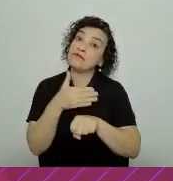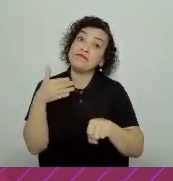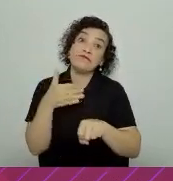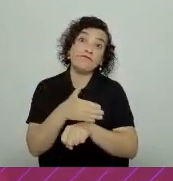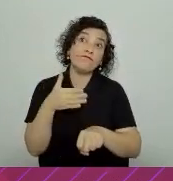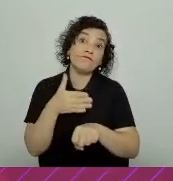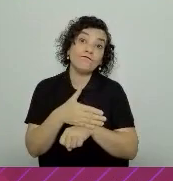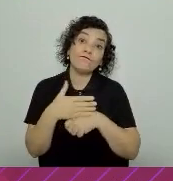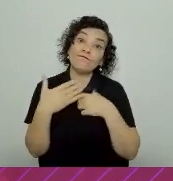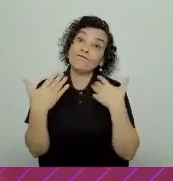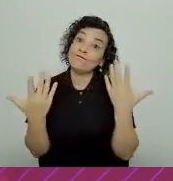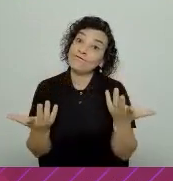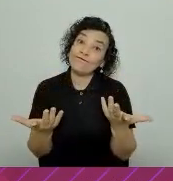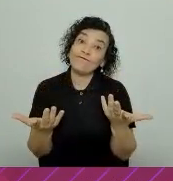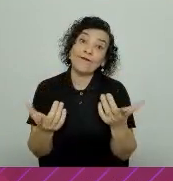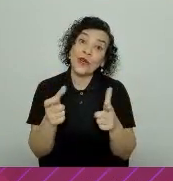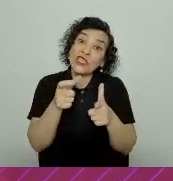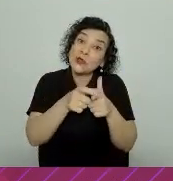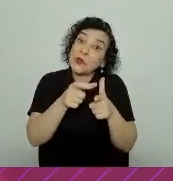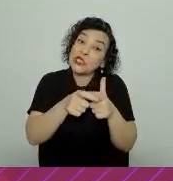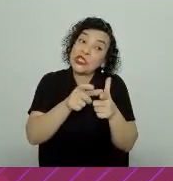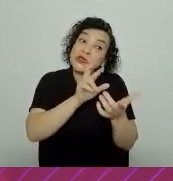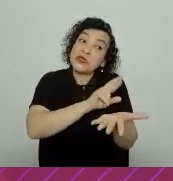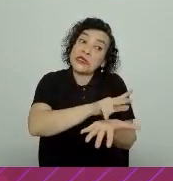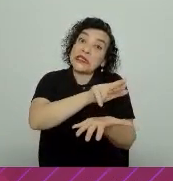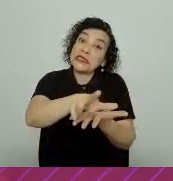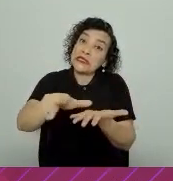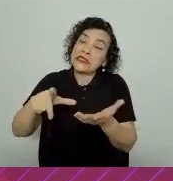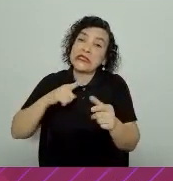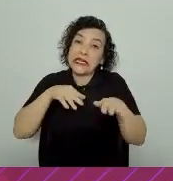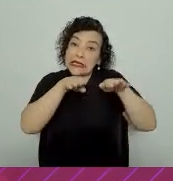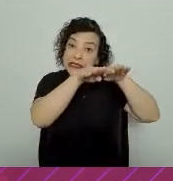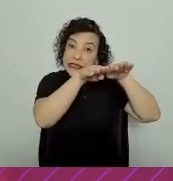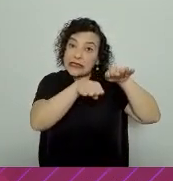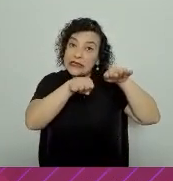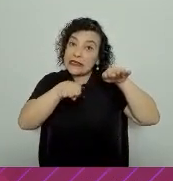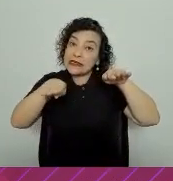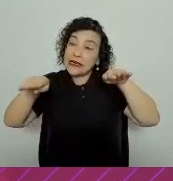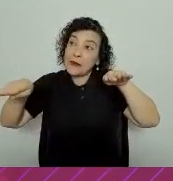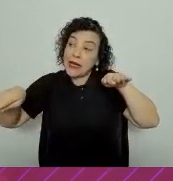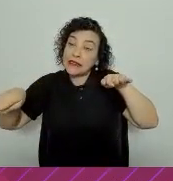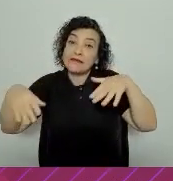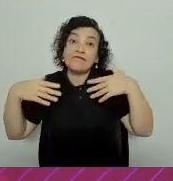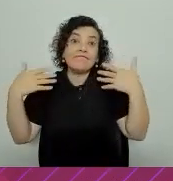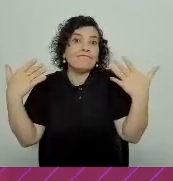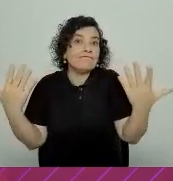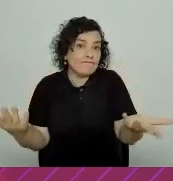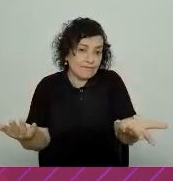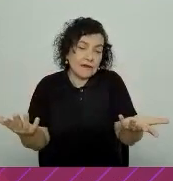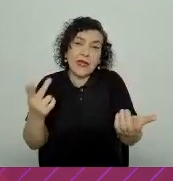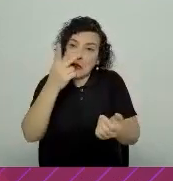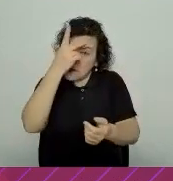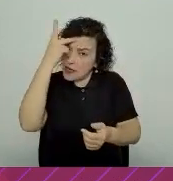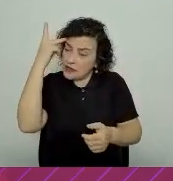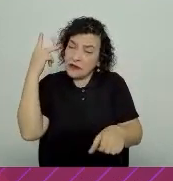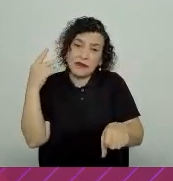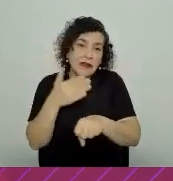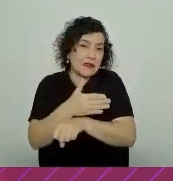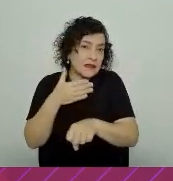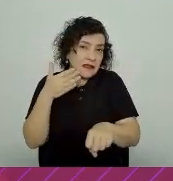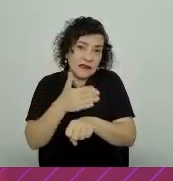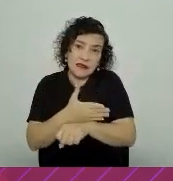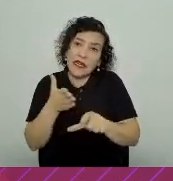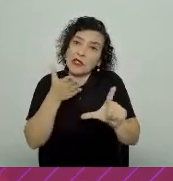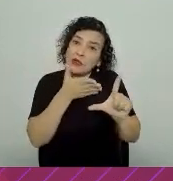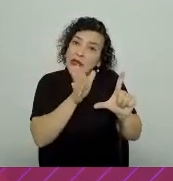dispositivos Diferentes né como eu falei a gente tem as camadas não vai deixar de ter pessoas acessando do navegador